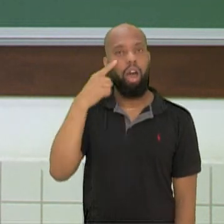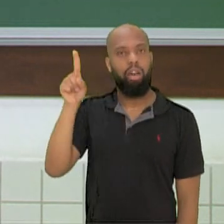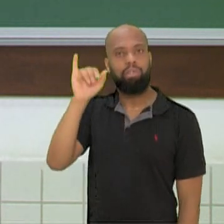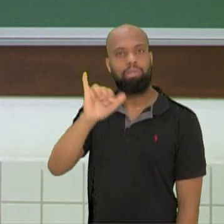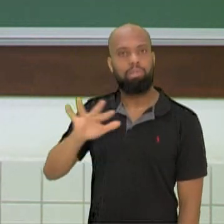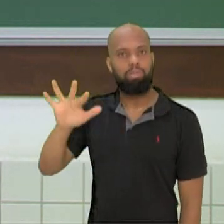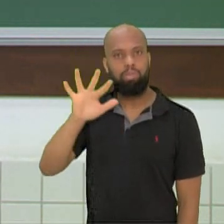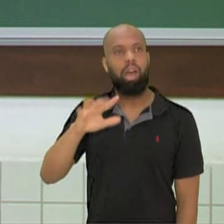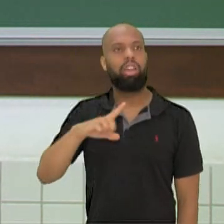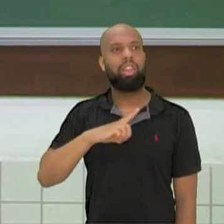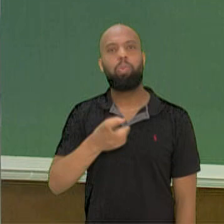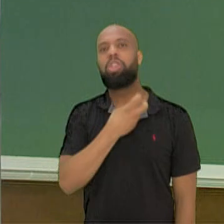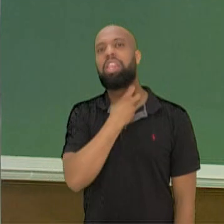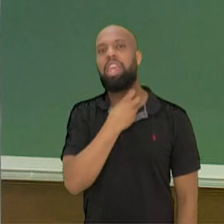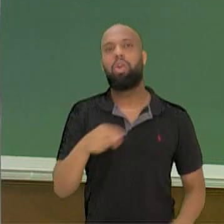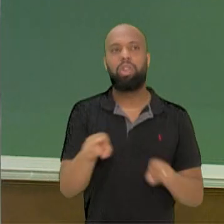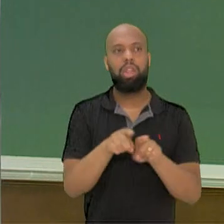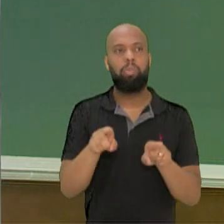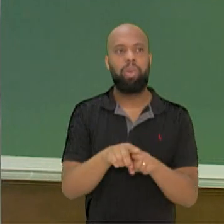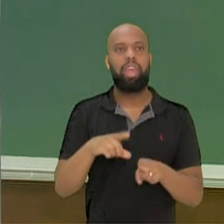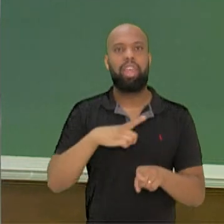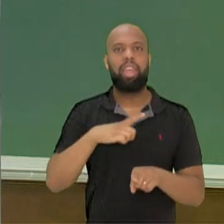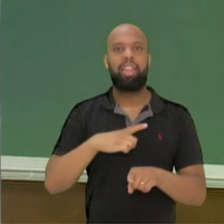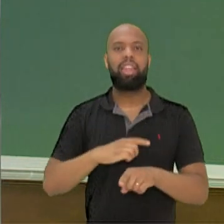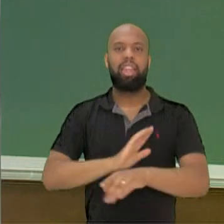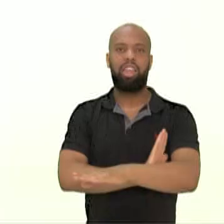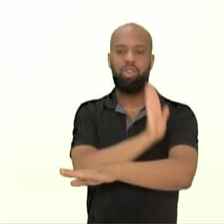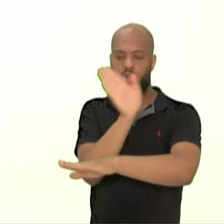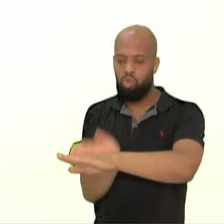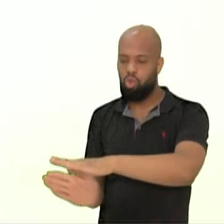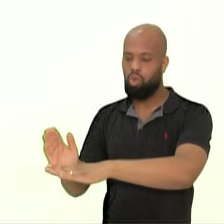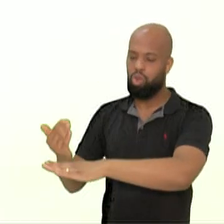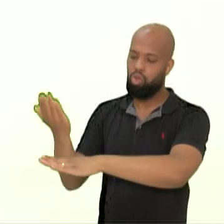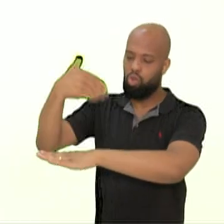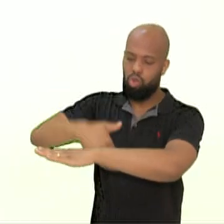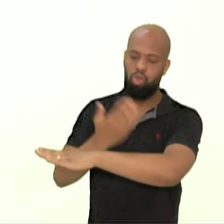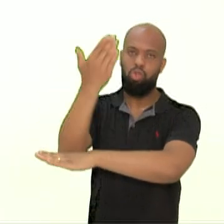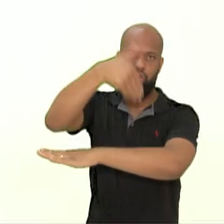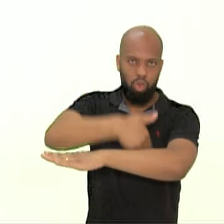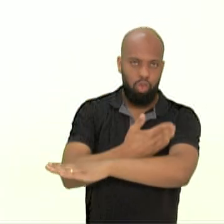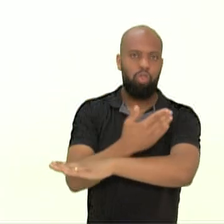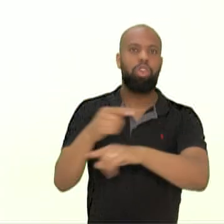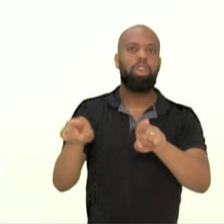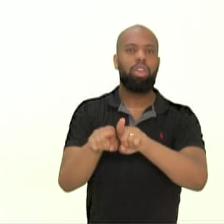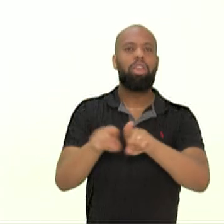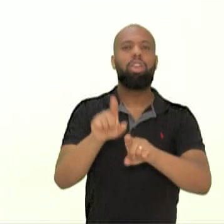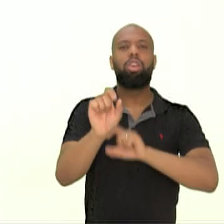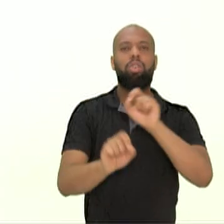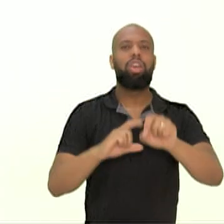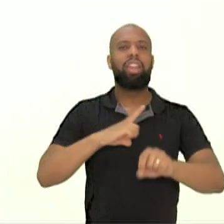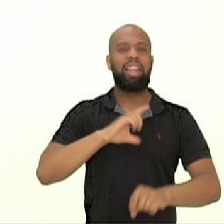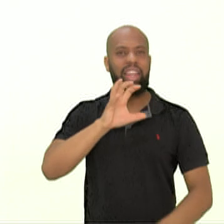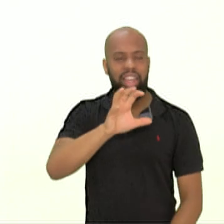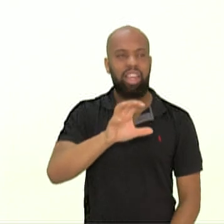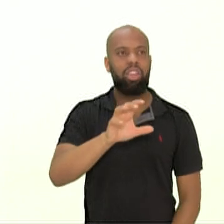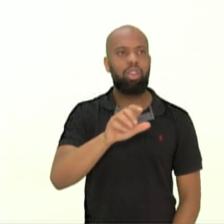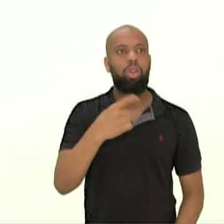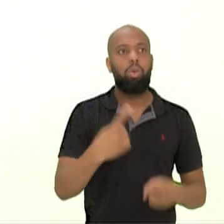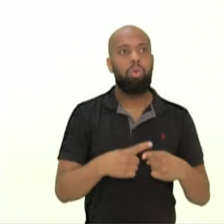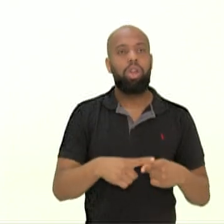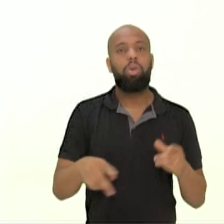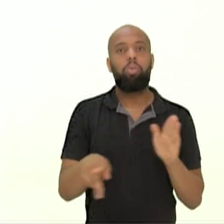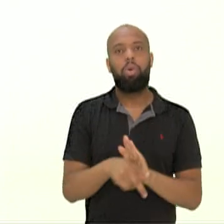ideia do morcego, do golfinho, aonde você vai ter que essa movimentação que acaba tendo por utilização do sonar é para